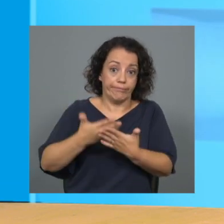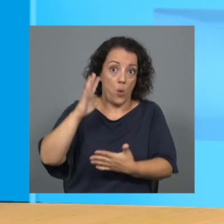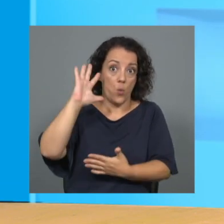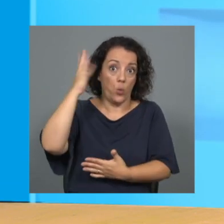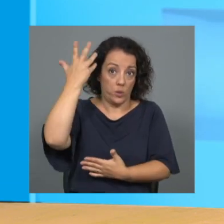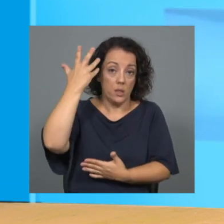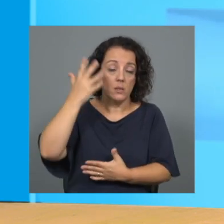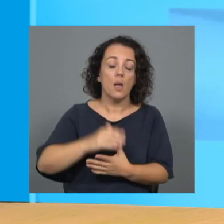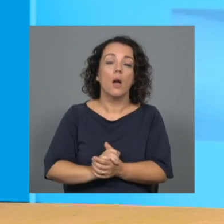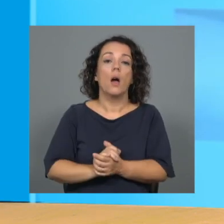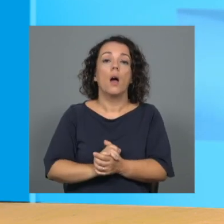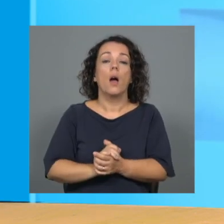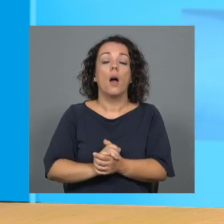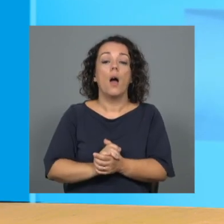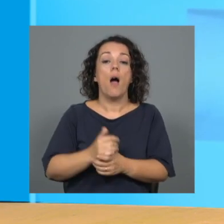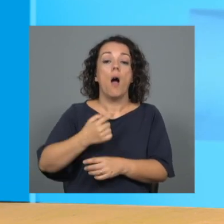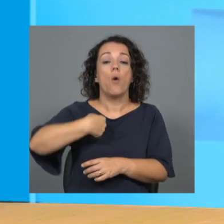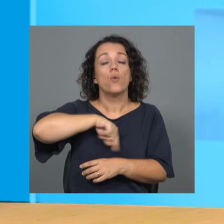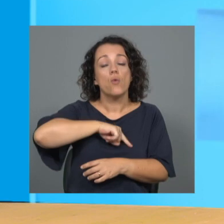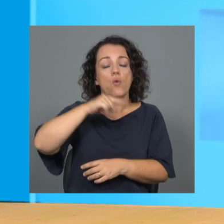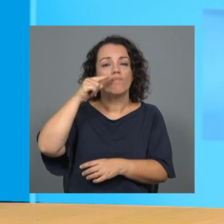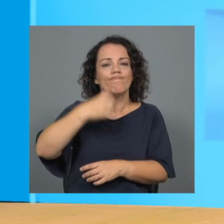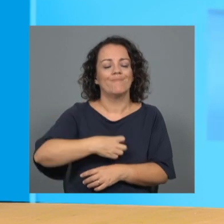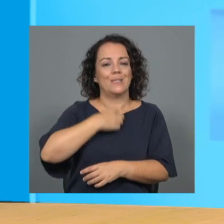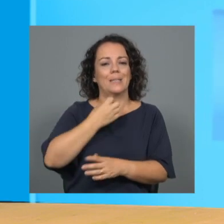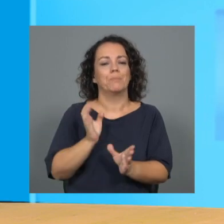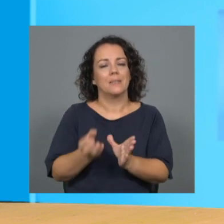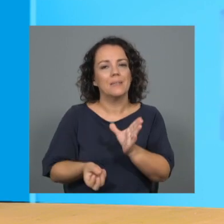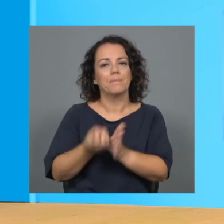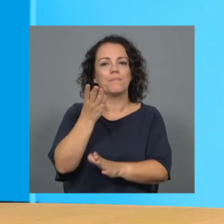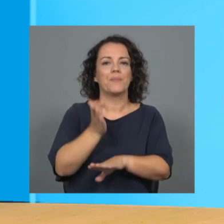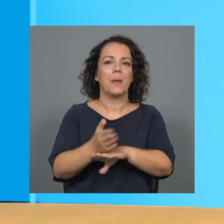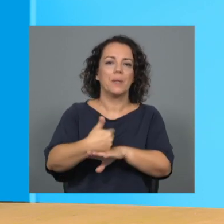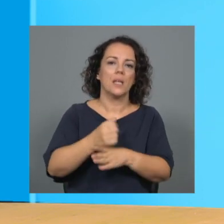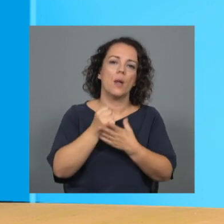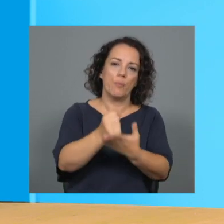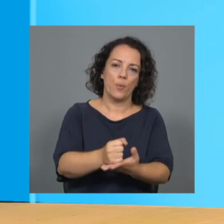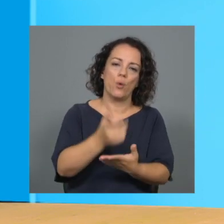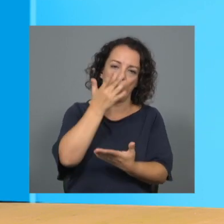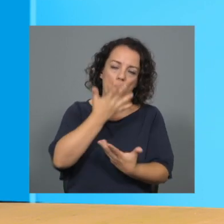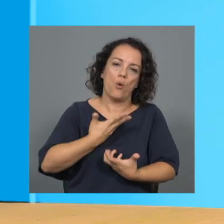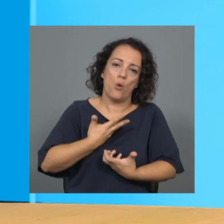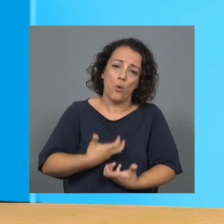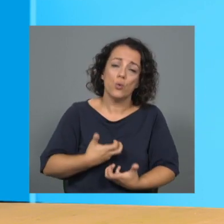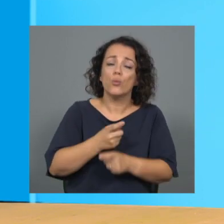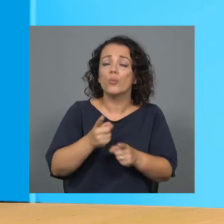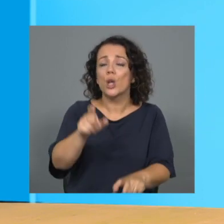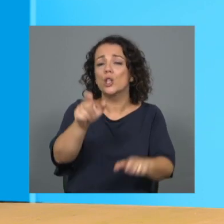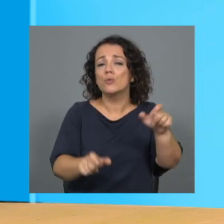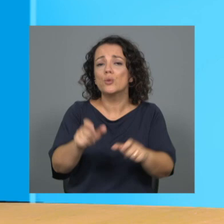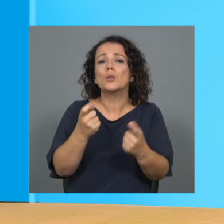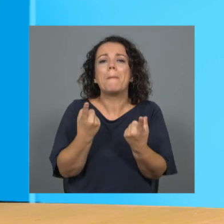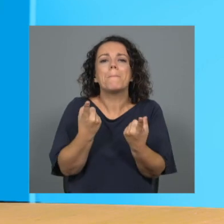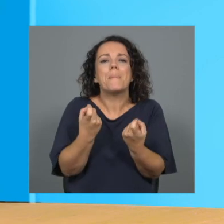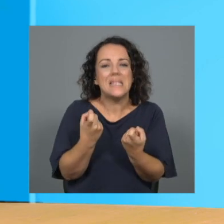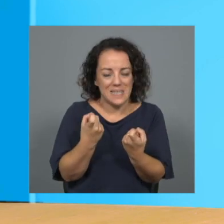acabou efetivamente por nós criarmos esta necessidade de termos um gabinete de apoio ao luto para ajudar todas as pessoas que necessitavam deste apoio.